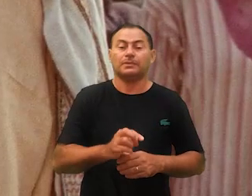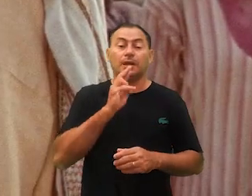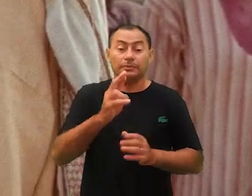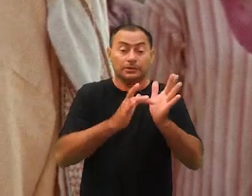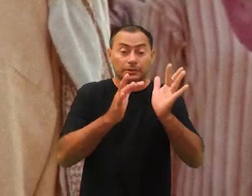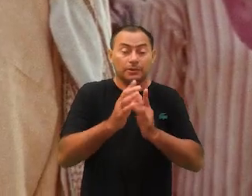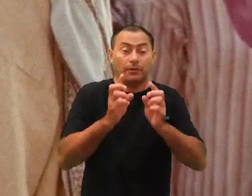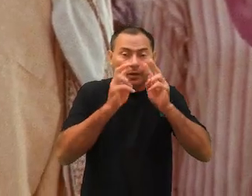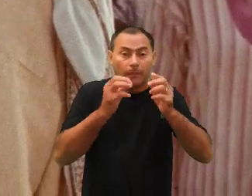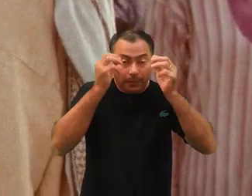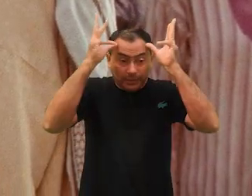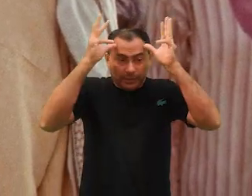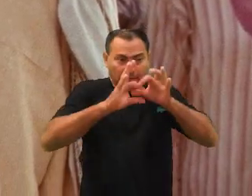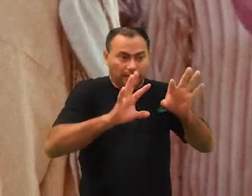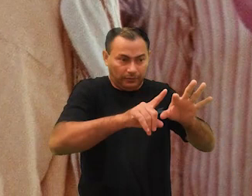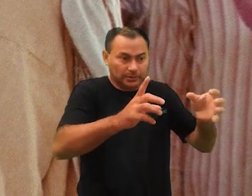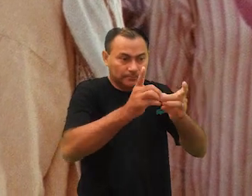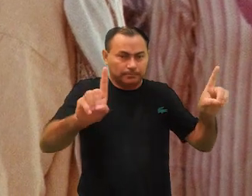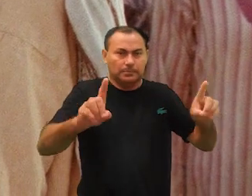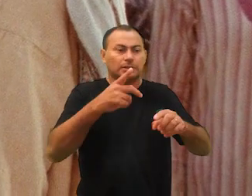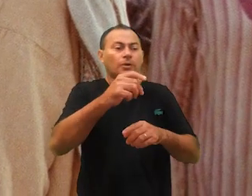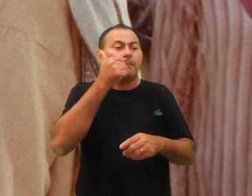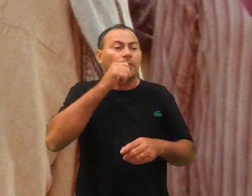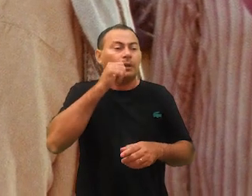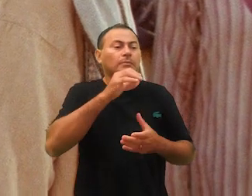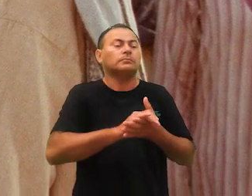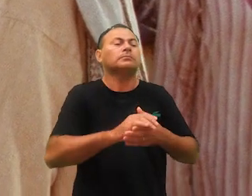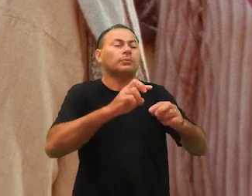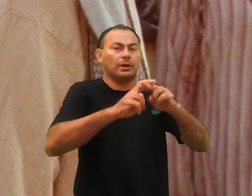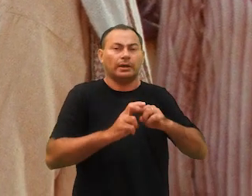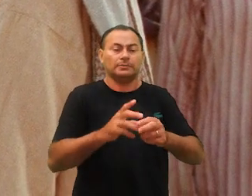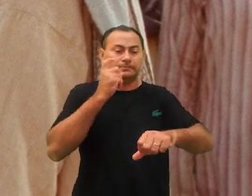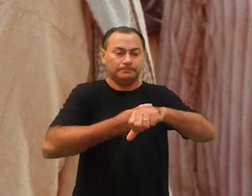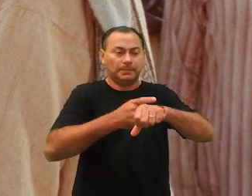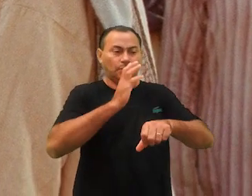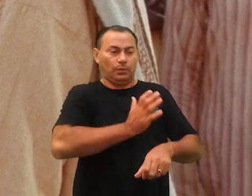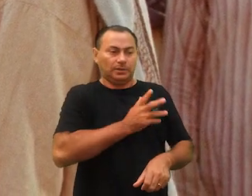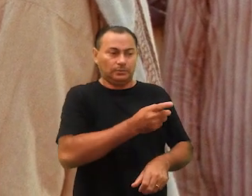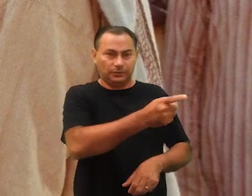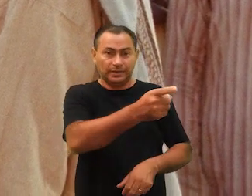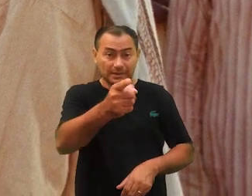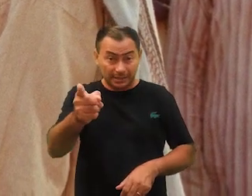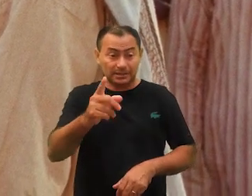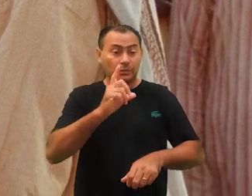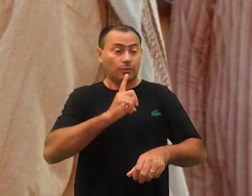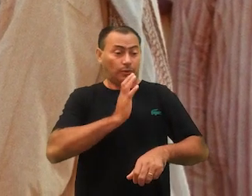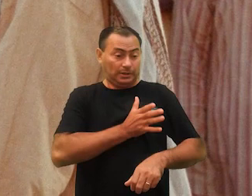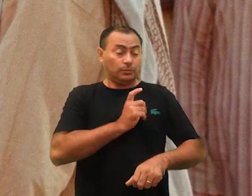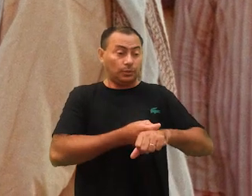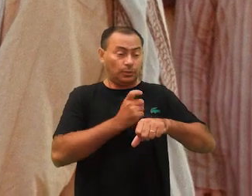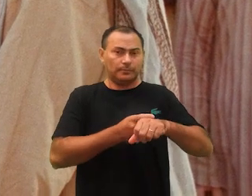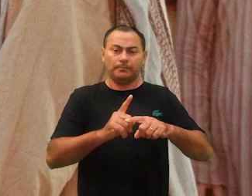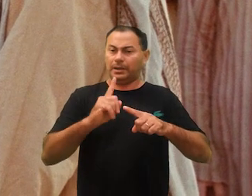A resposta de Jesus foi: olha, Moisés permitiu que vocês se divorciassem de suas mulheres por causa da dureza do coração de